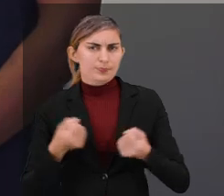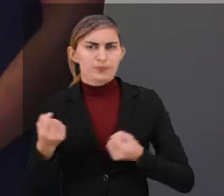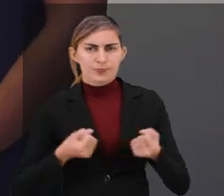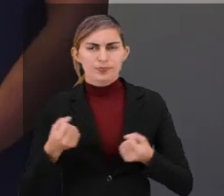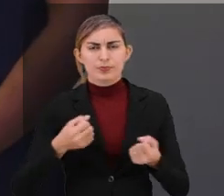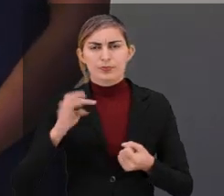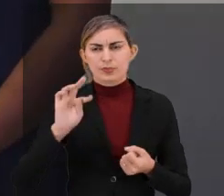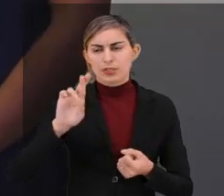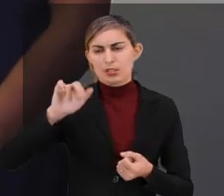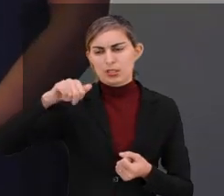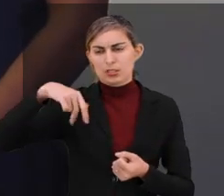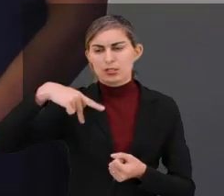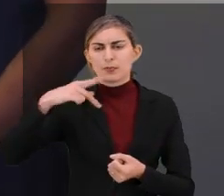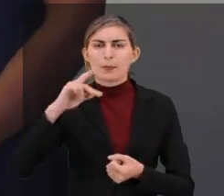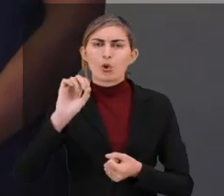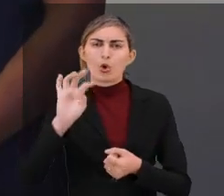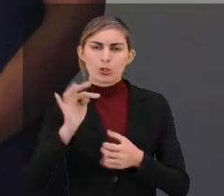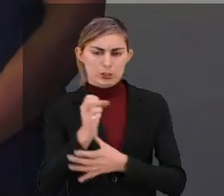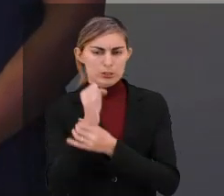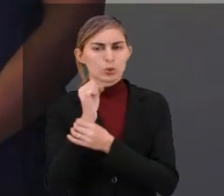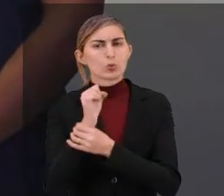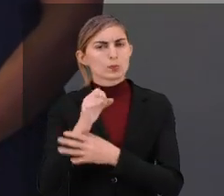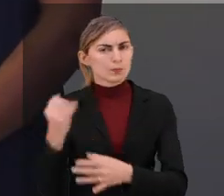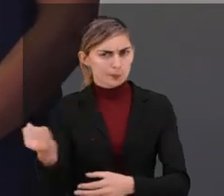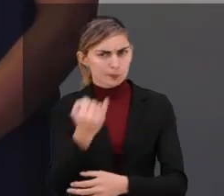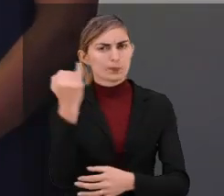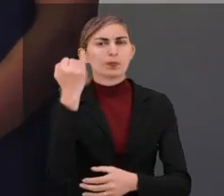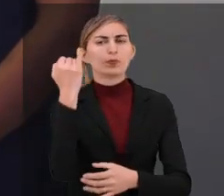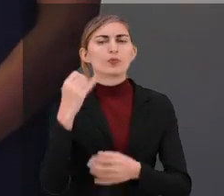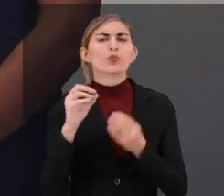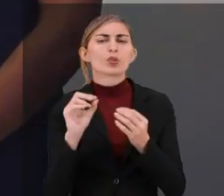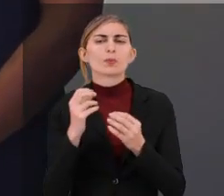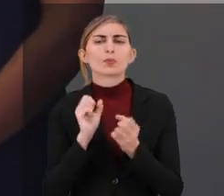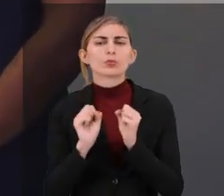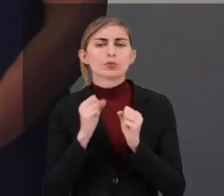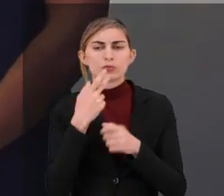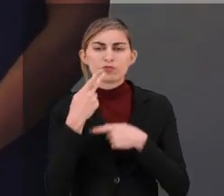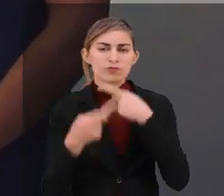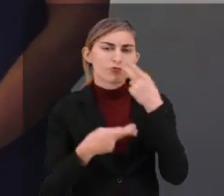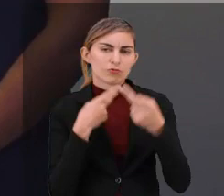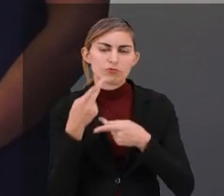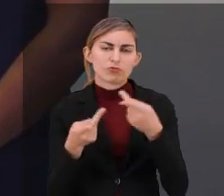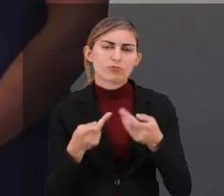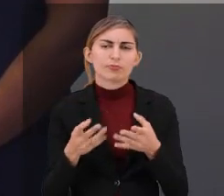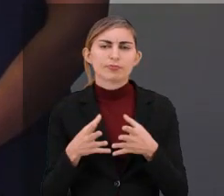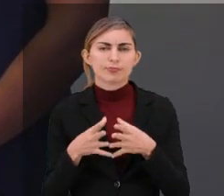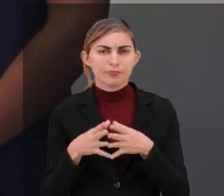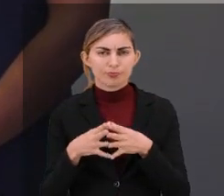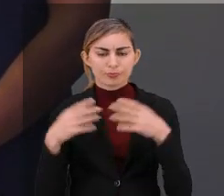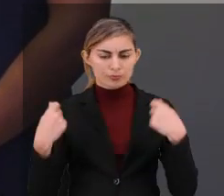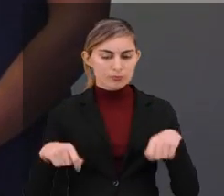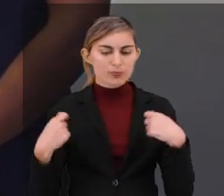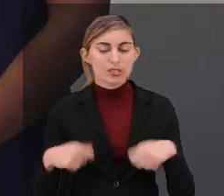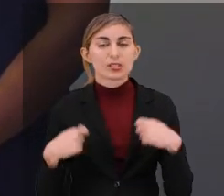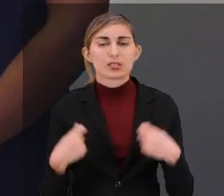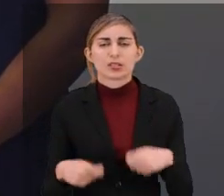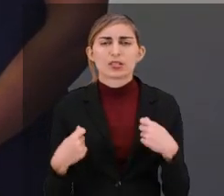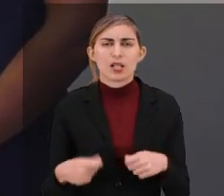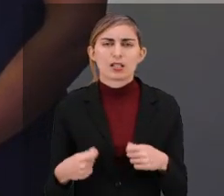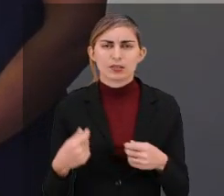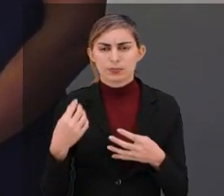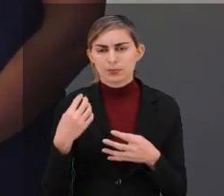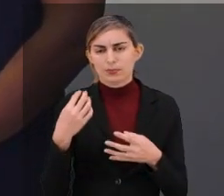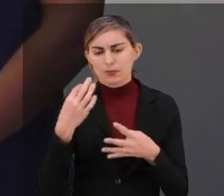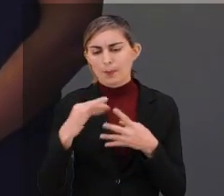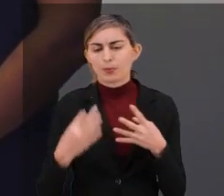tem pontuado nessa questão, é primordial. O que tu poderia falar, na verdade, nessa questão de necessidade em